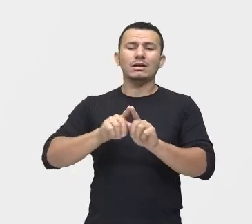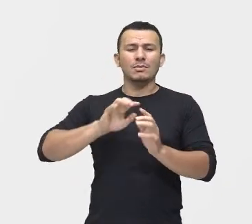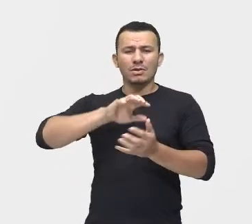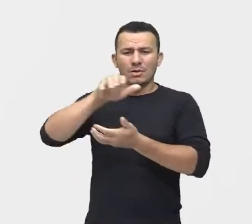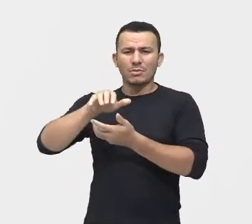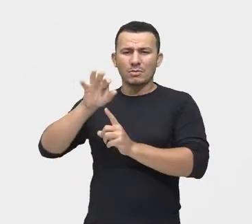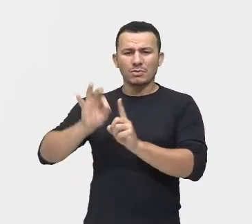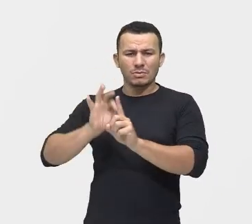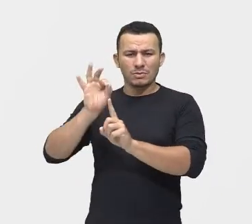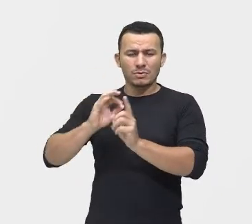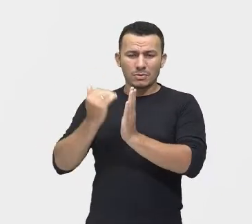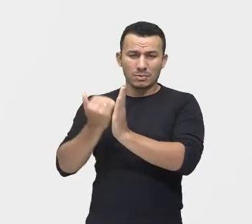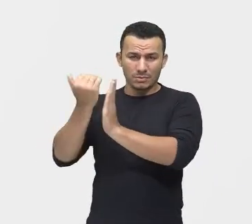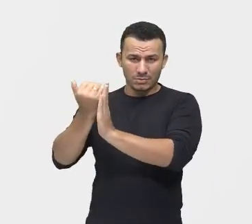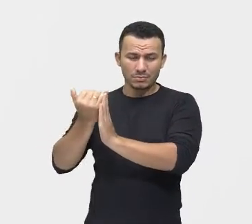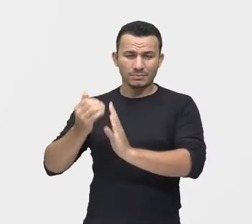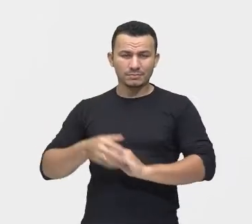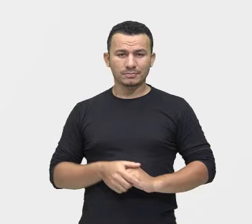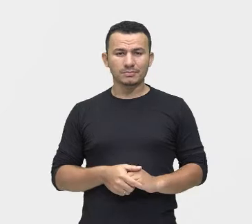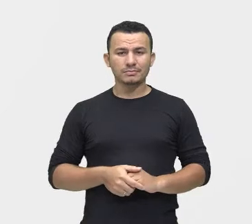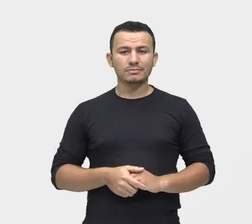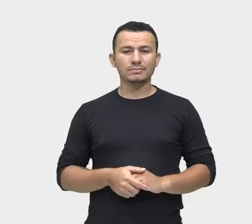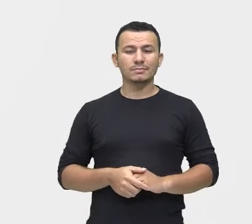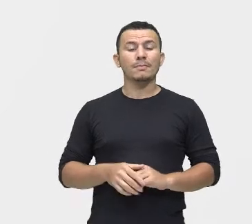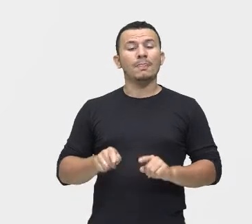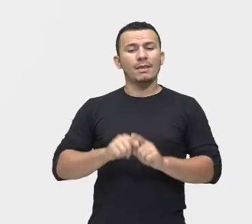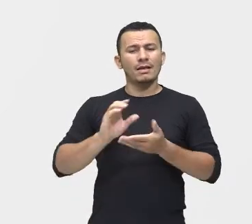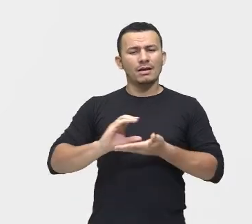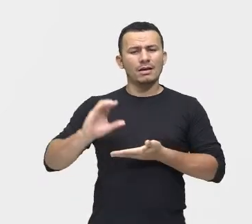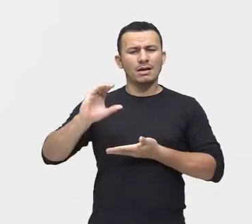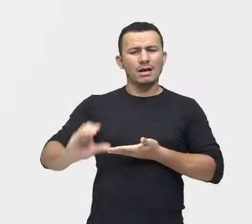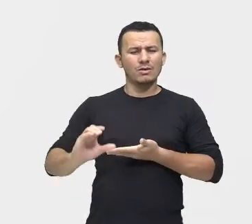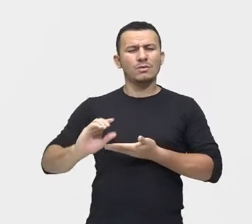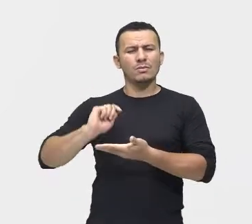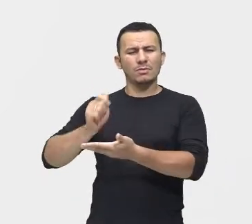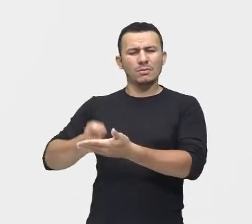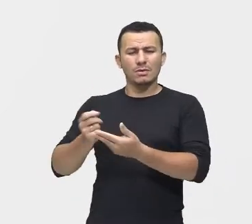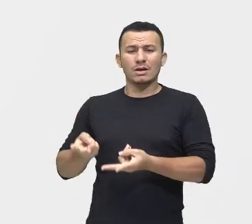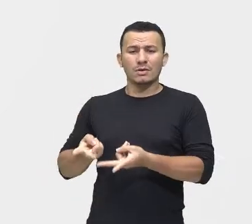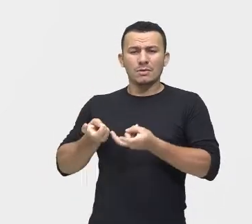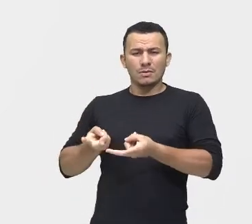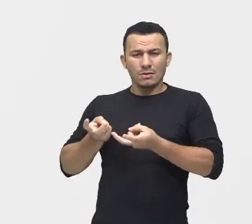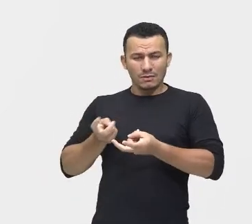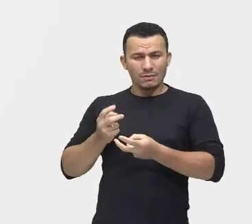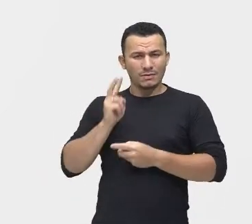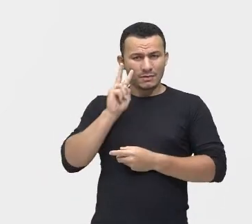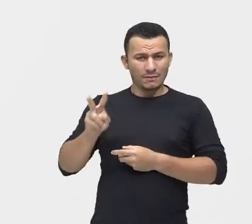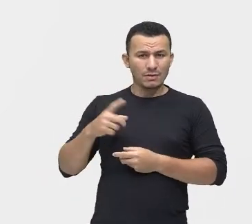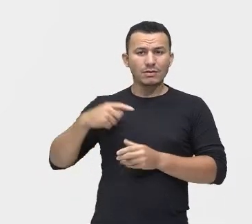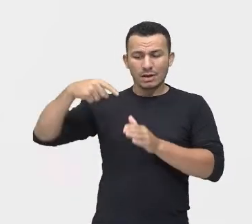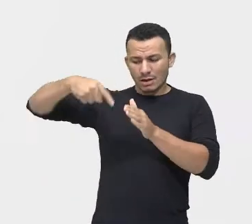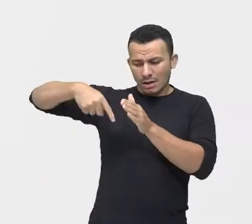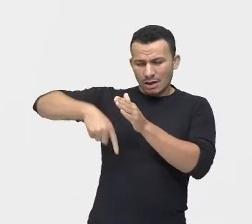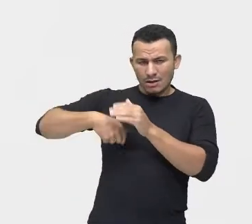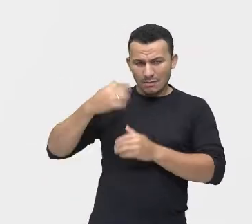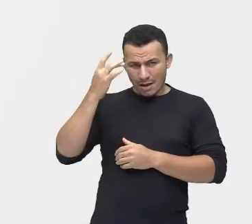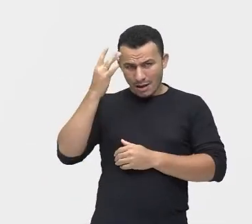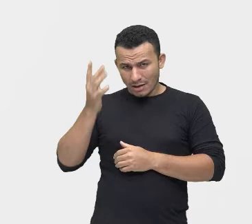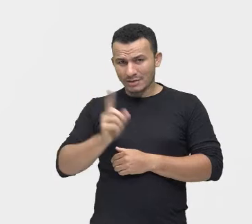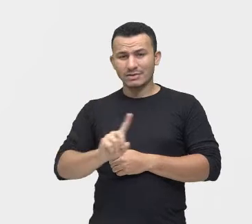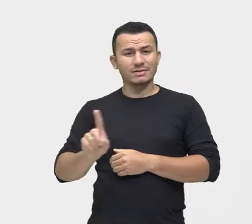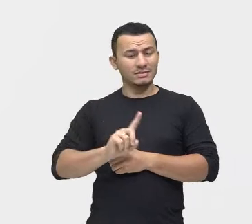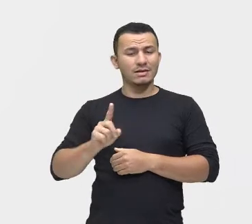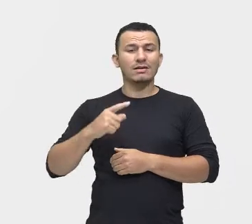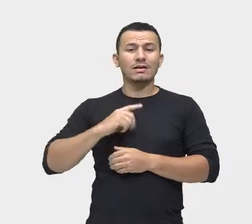aquecimento global. Altos custos para a sua extração. A gente viu lá no desenho que retirar petróleo não é fácil. É